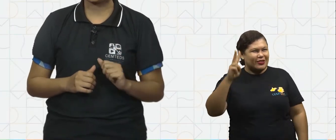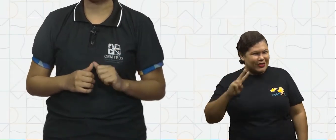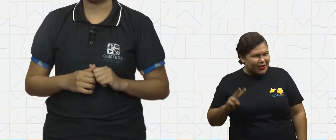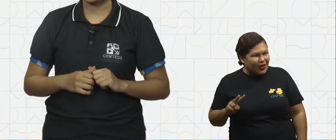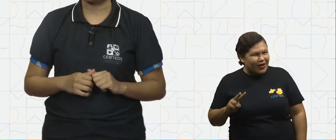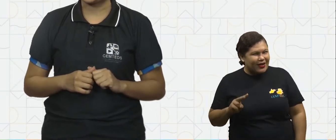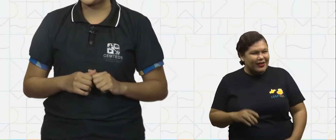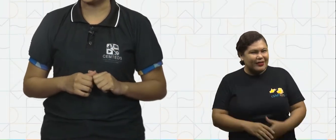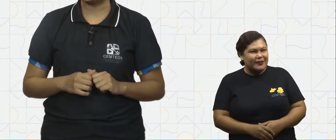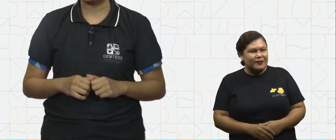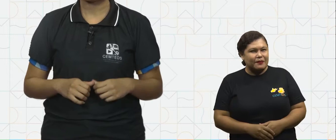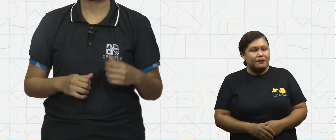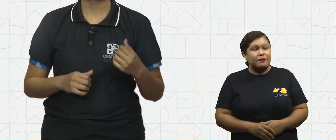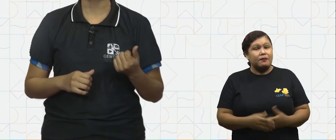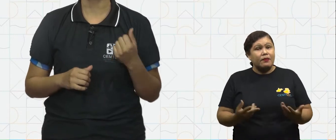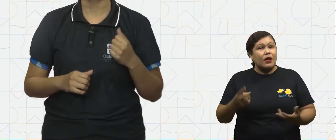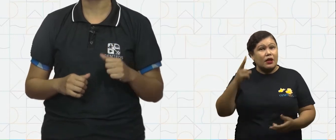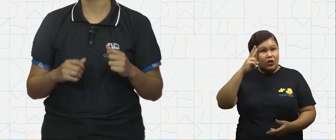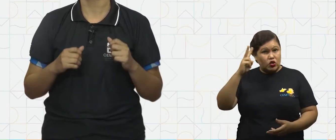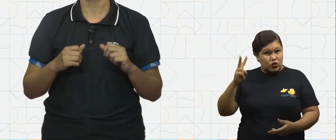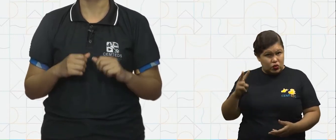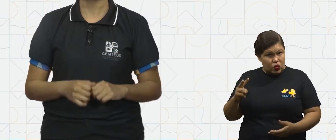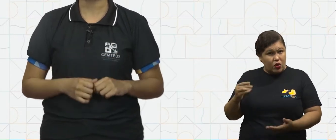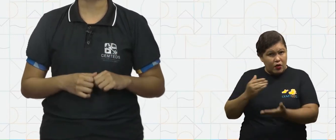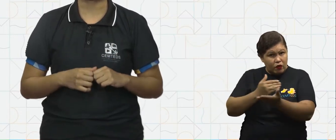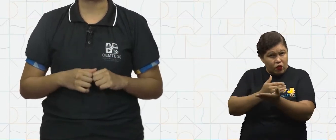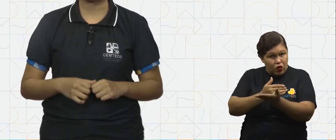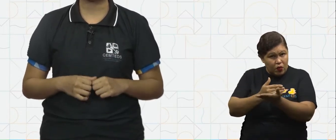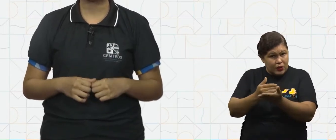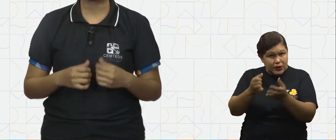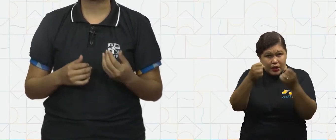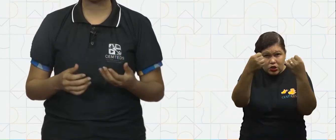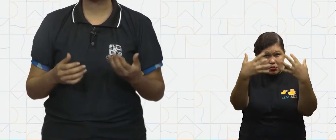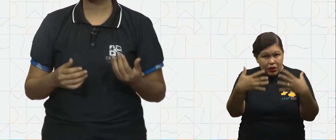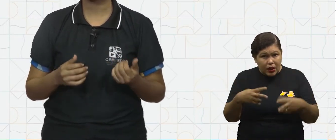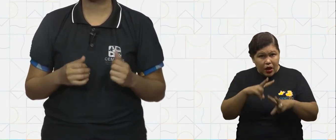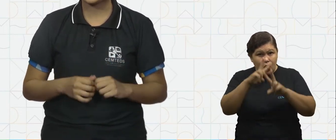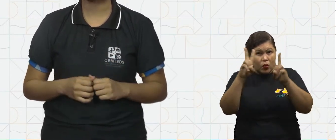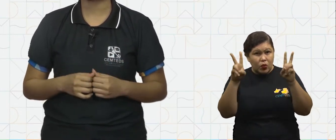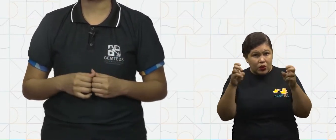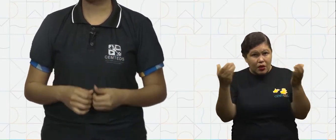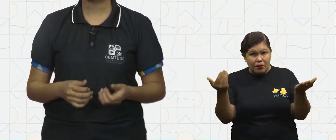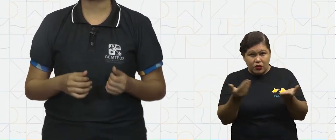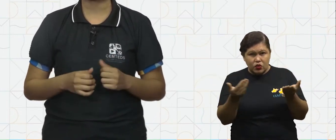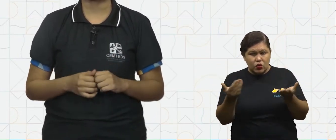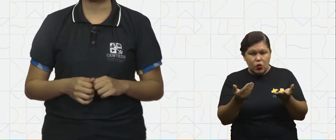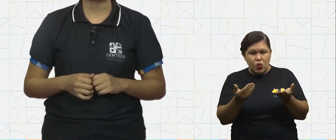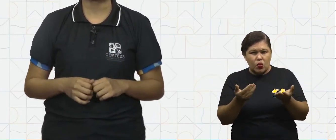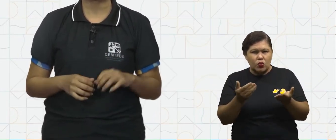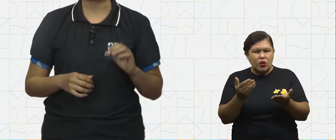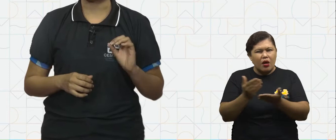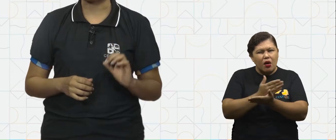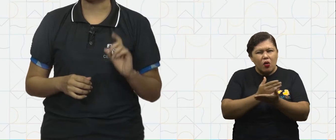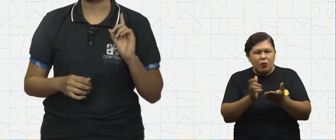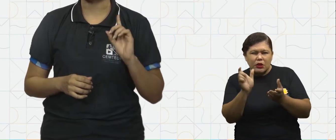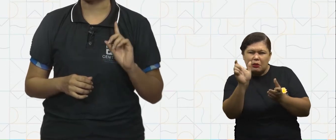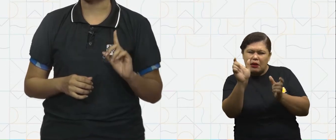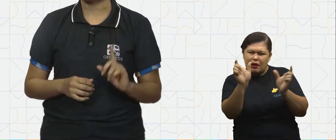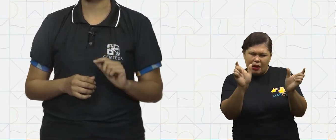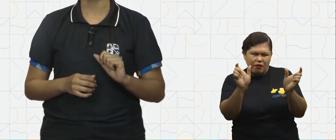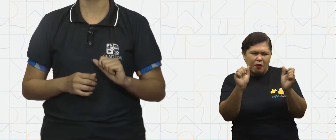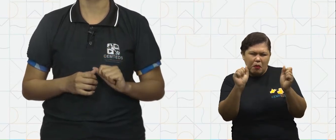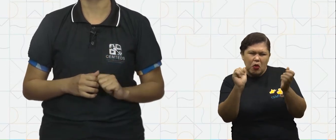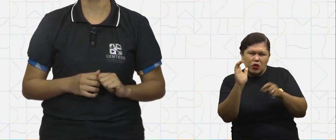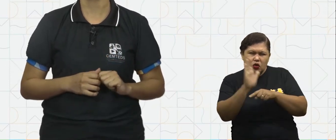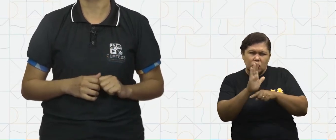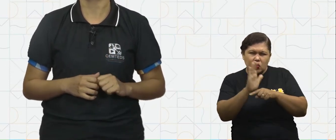nossa máquina nos entregou? Ela será nosso ponto de partida para estudarmos algumas palavrinhas que podem nos